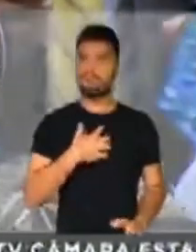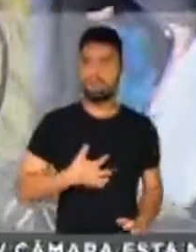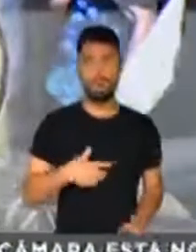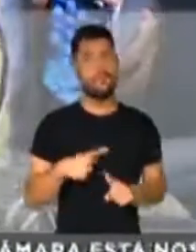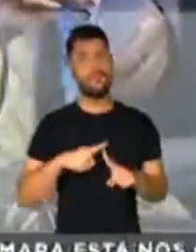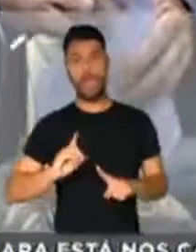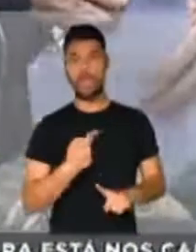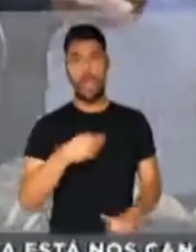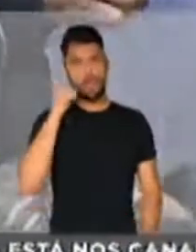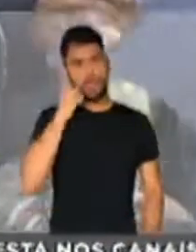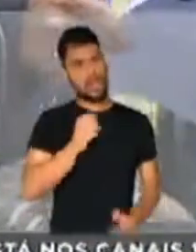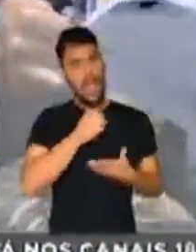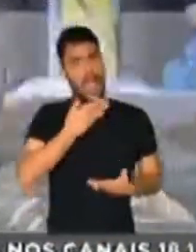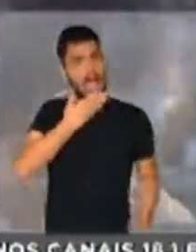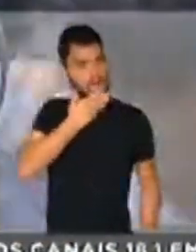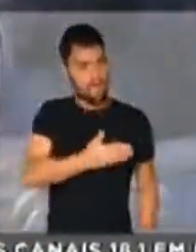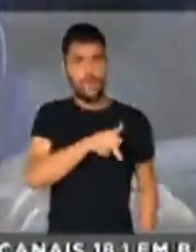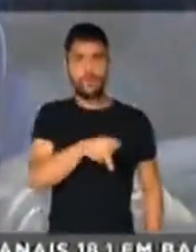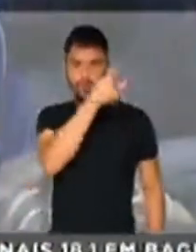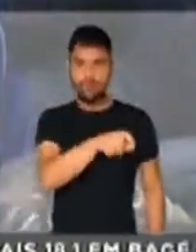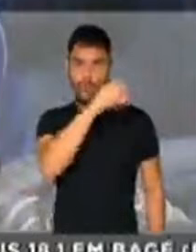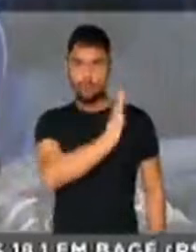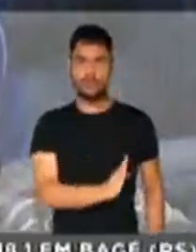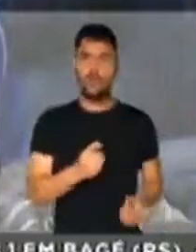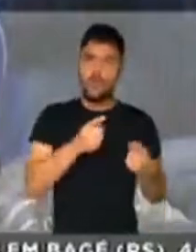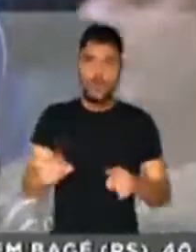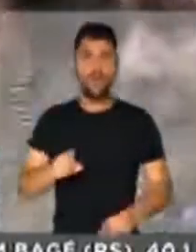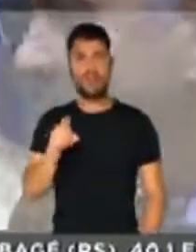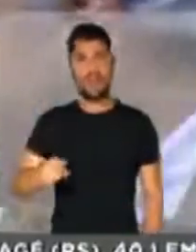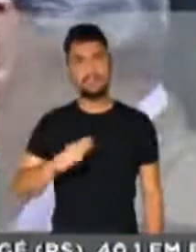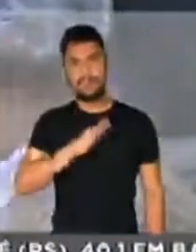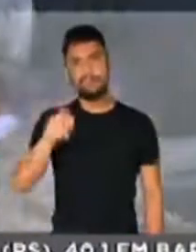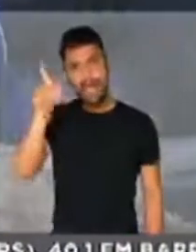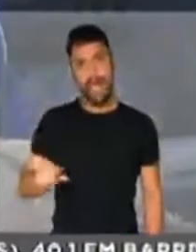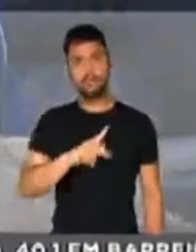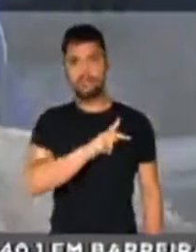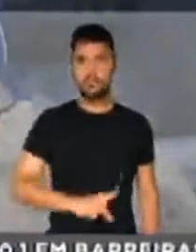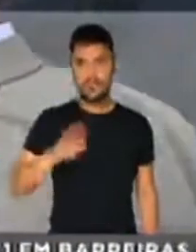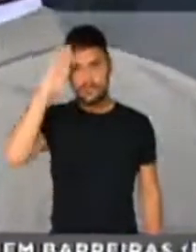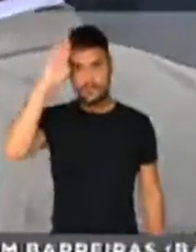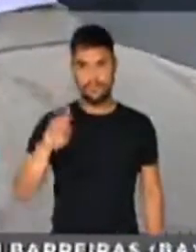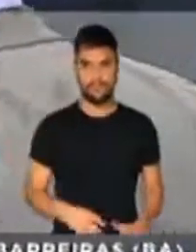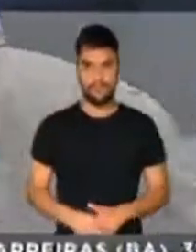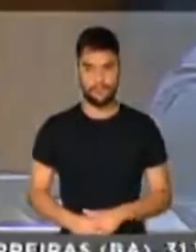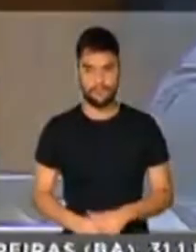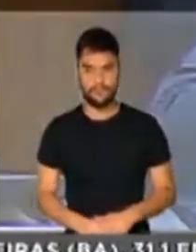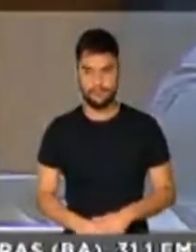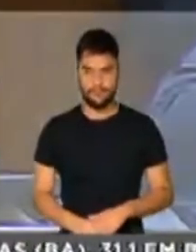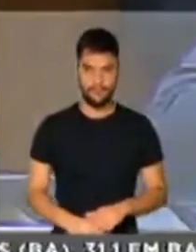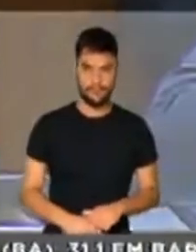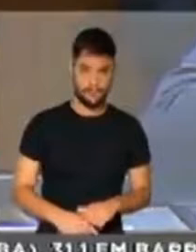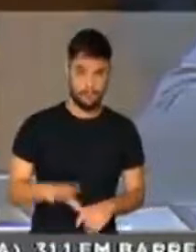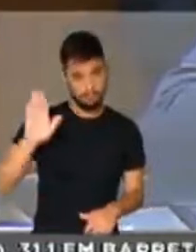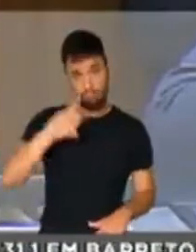ao lado dos professores brasileiros, contra mais essa malvadeza do capitão Bolsonaro.